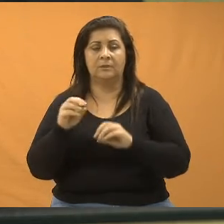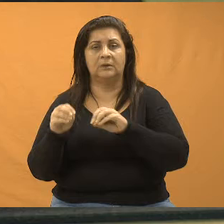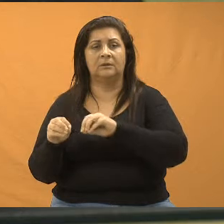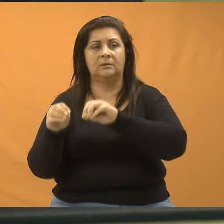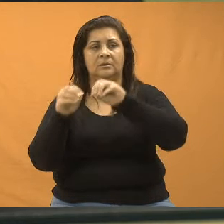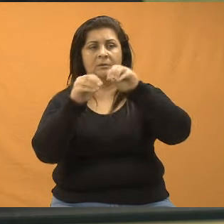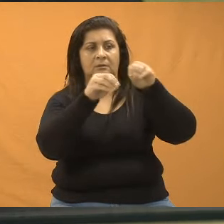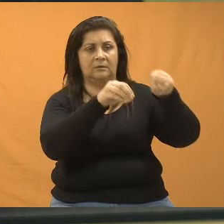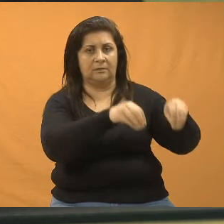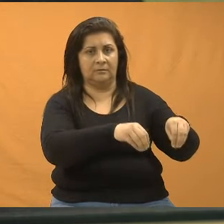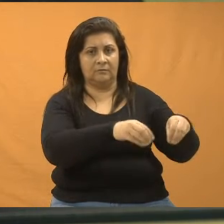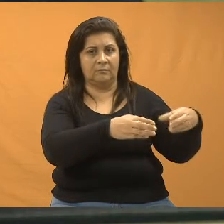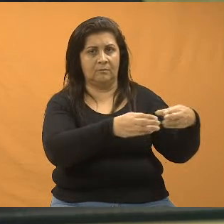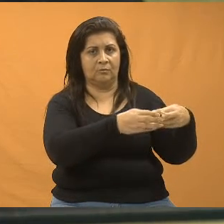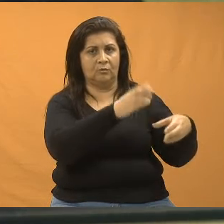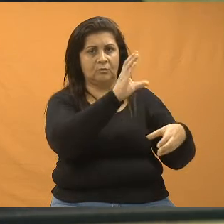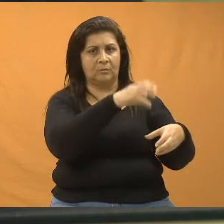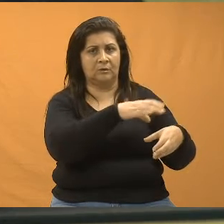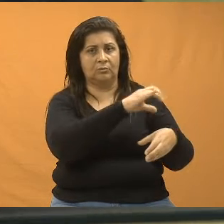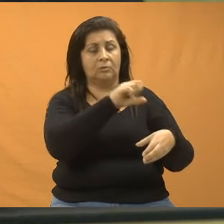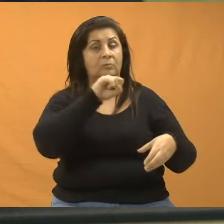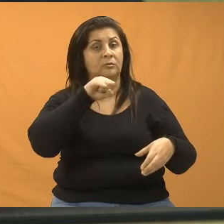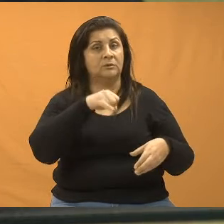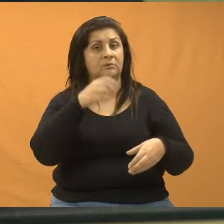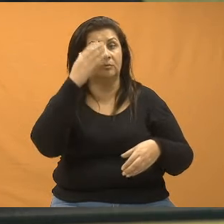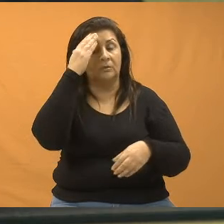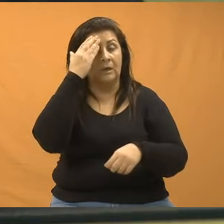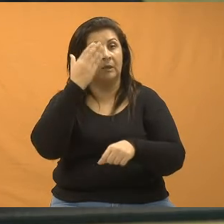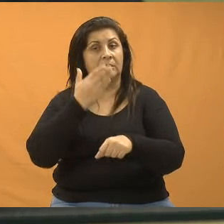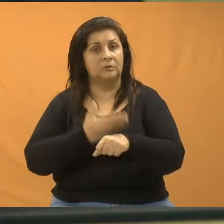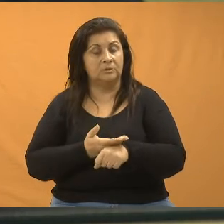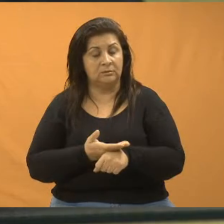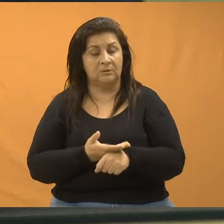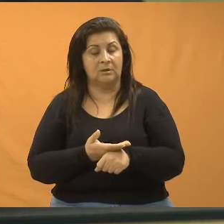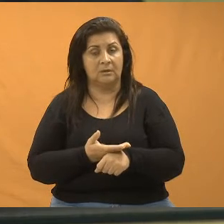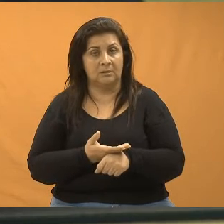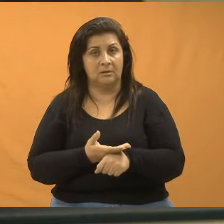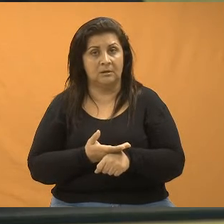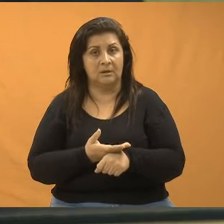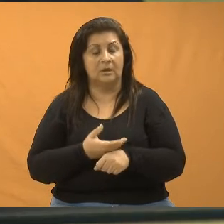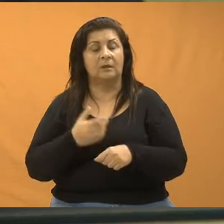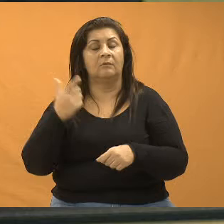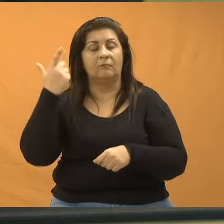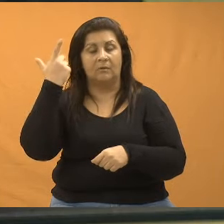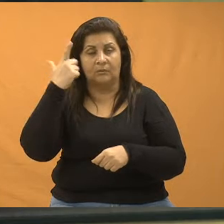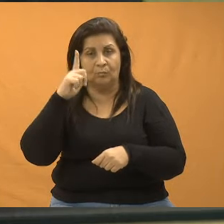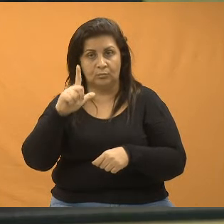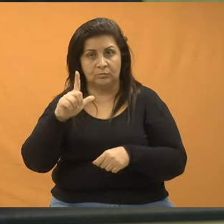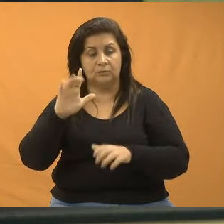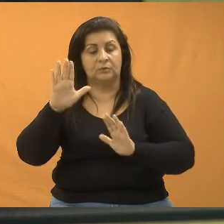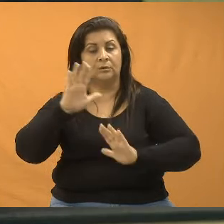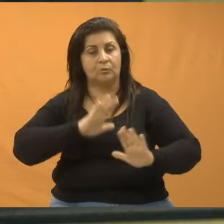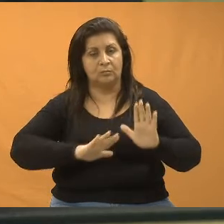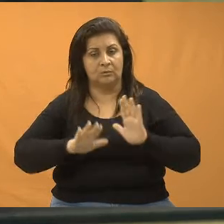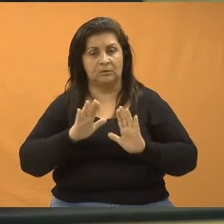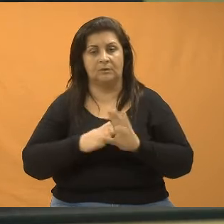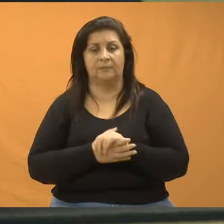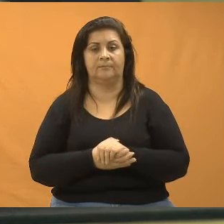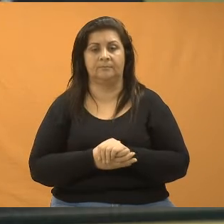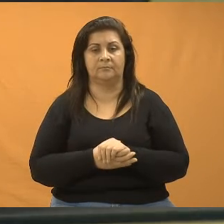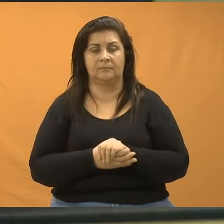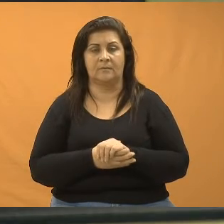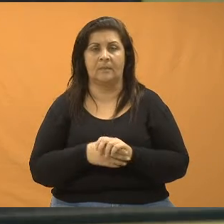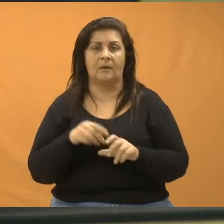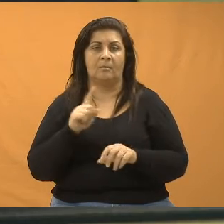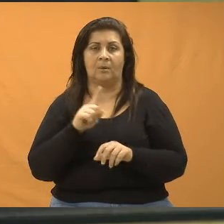Casa se não houver segurança de que ela vai ser gerida de forma sustentável e para que não se